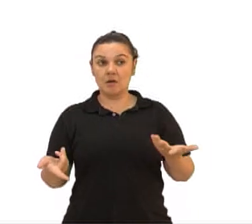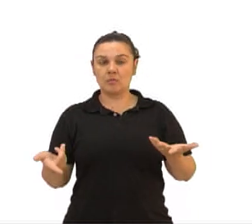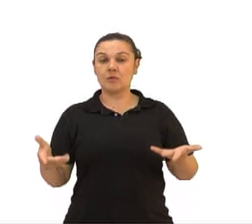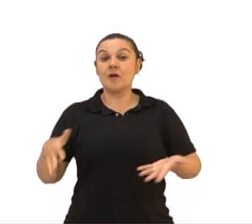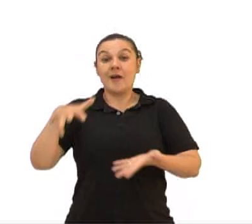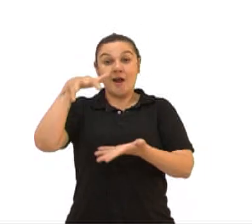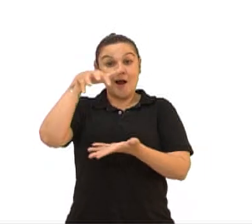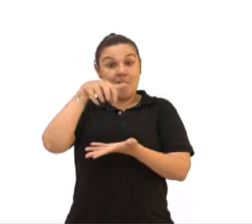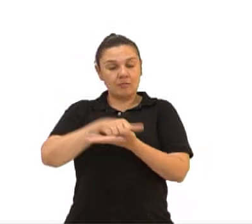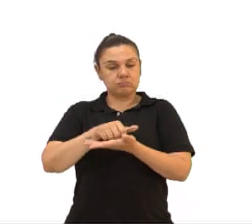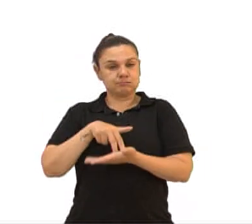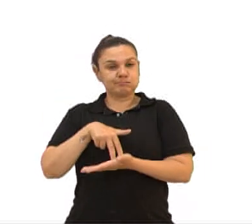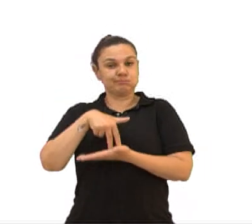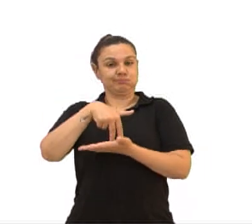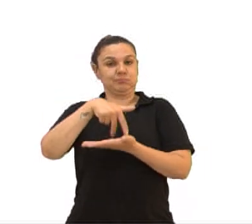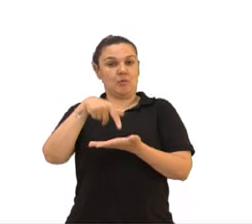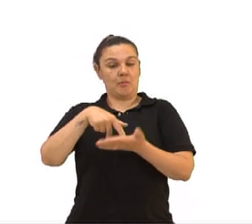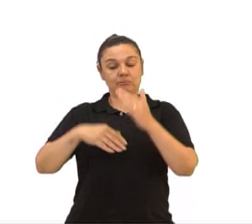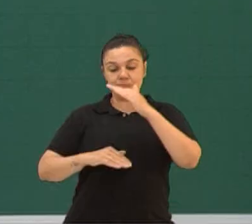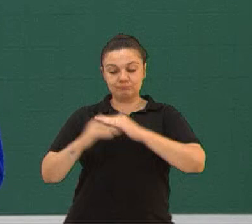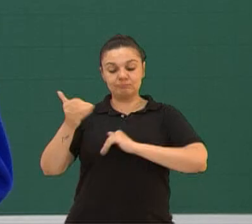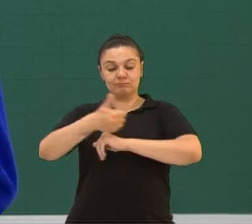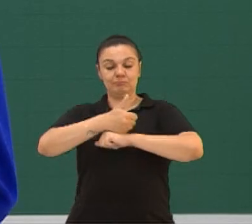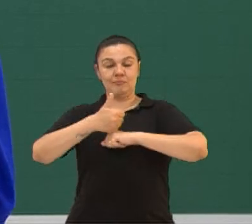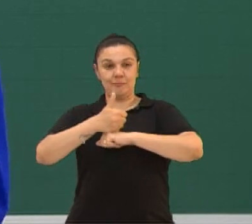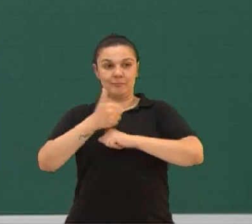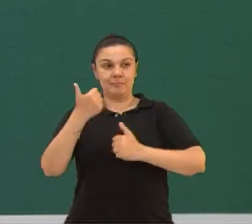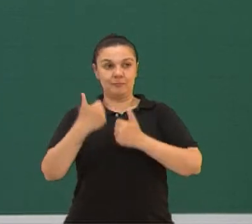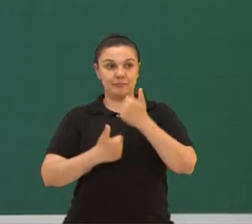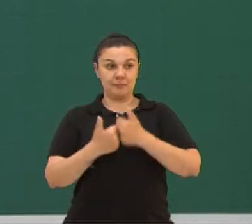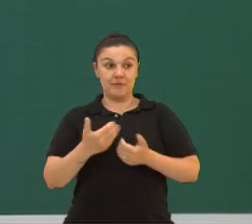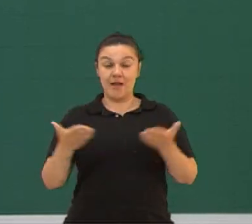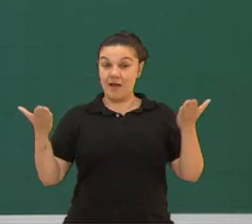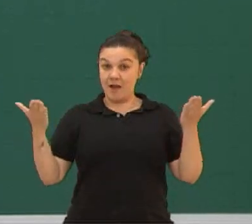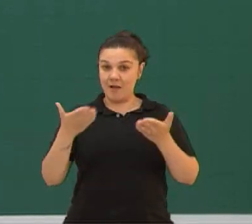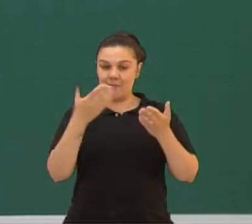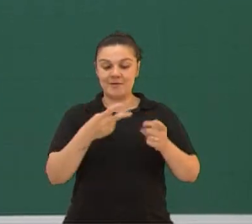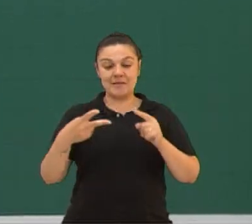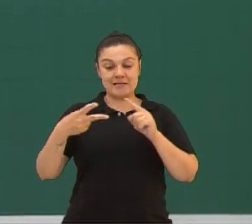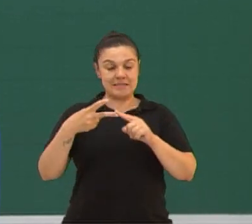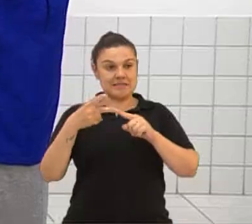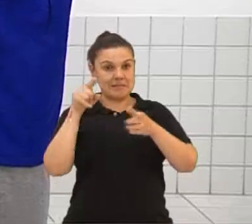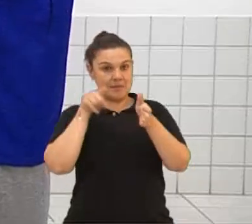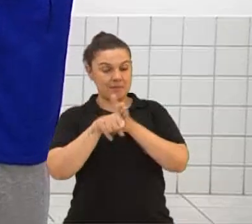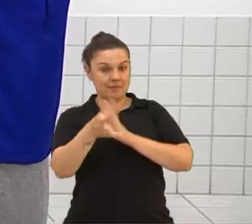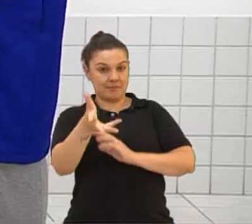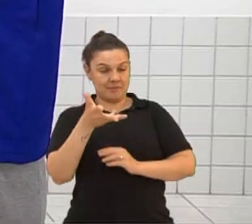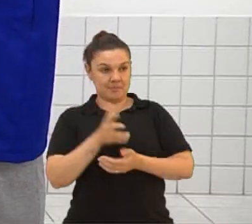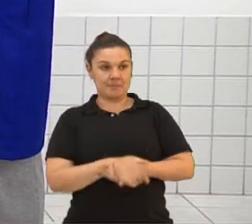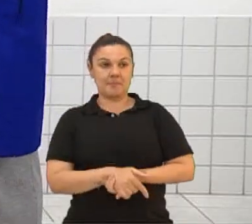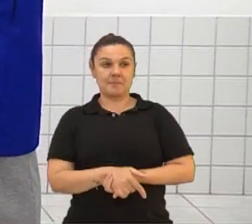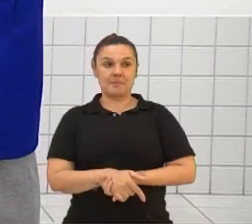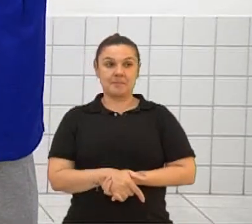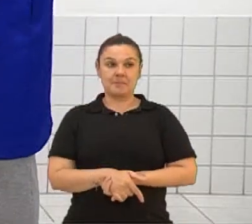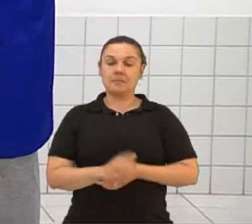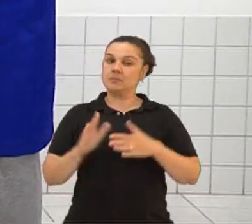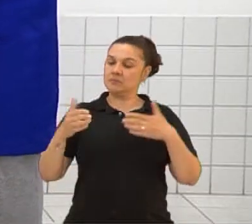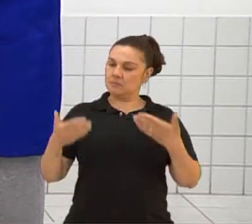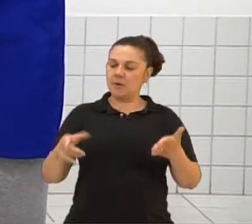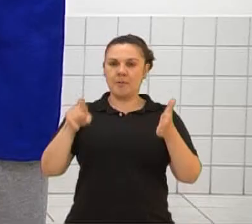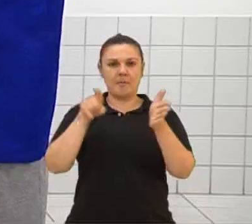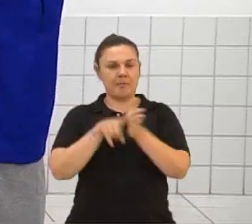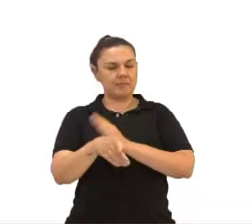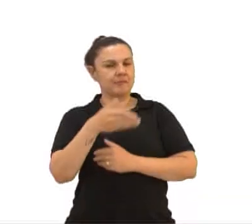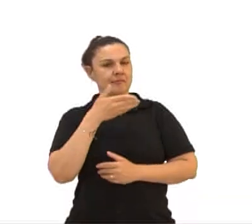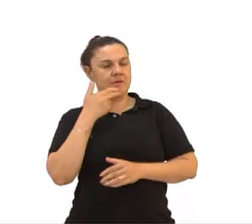uma consolidação do profissionalismo do futebol. E agora a gente vai para o nosso segundo quiz, professor, que é a pergunta muito fácil e